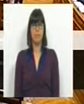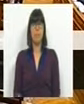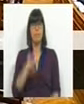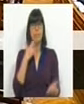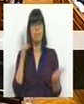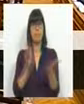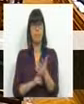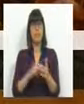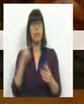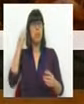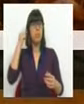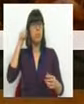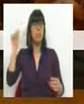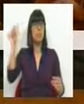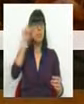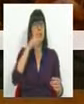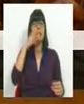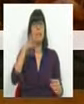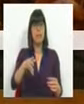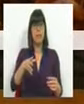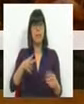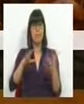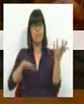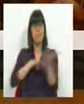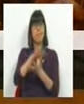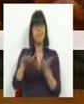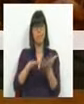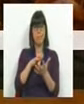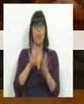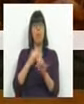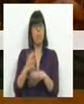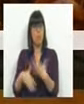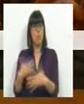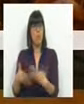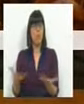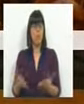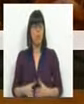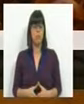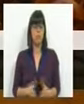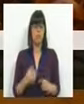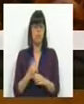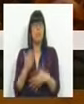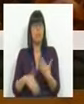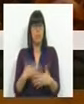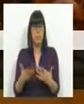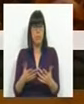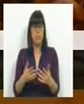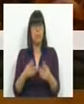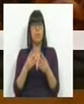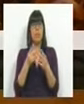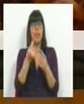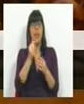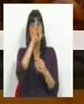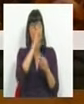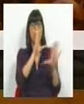É verdade, há quem diga que é geringonça, mas funciona. Funciona para derreter